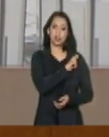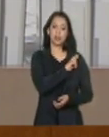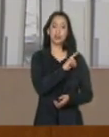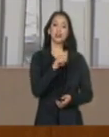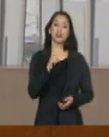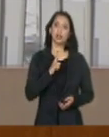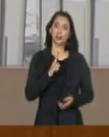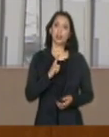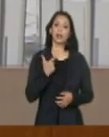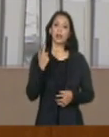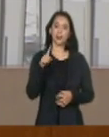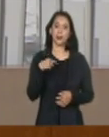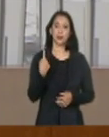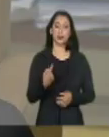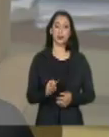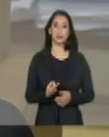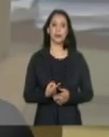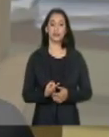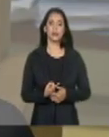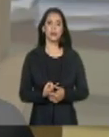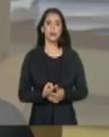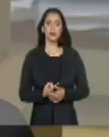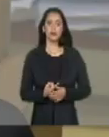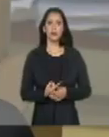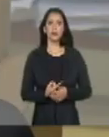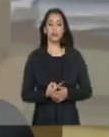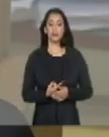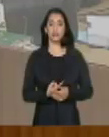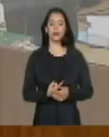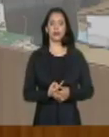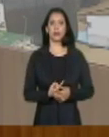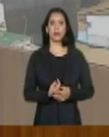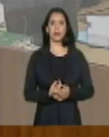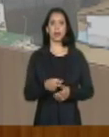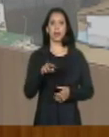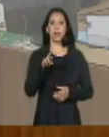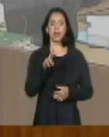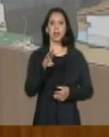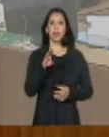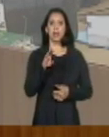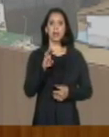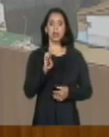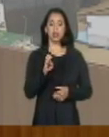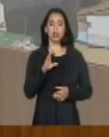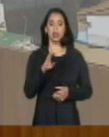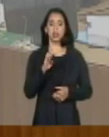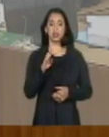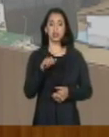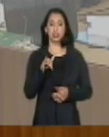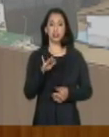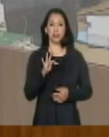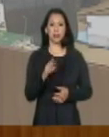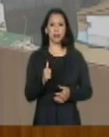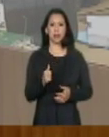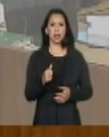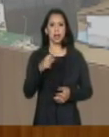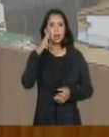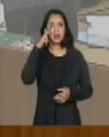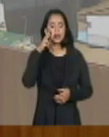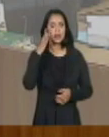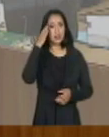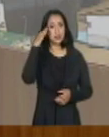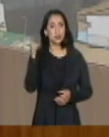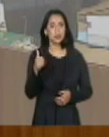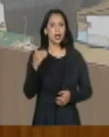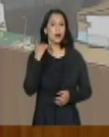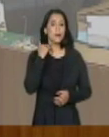adviria. Nem tampouco a Receita ter acesso a ministro Marco Aurélio.